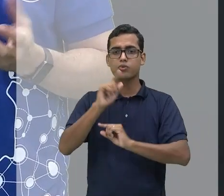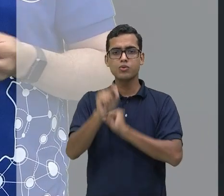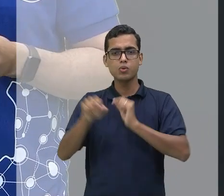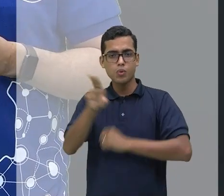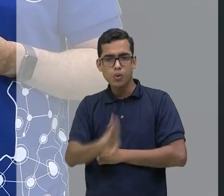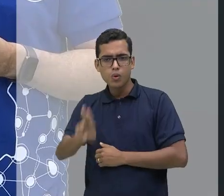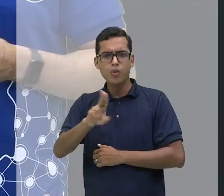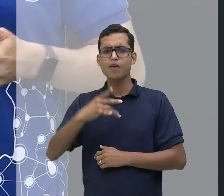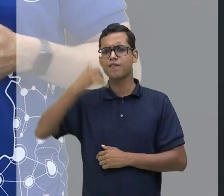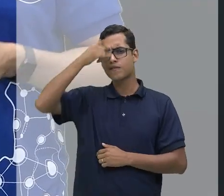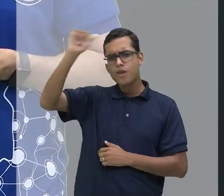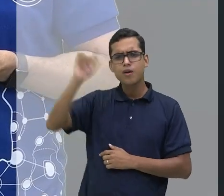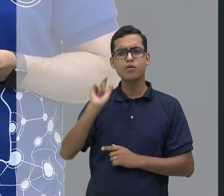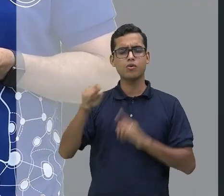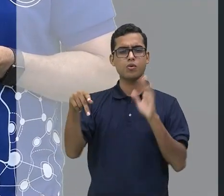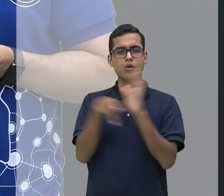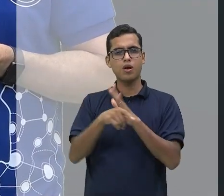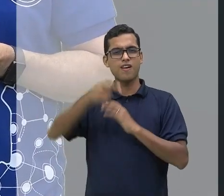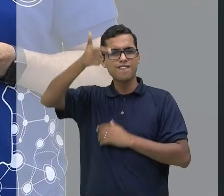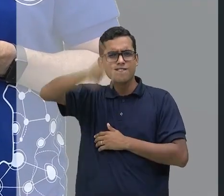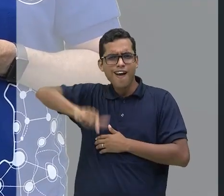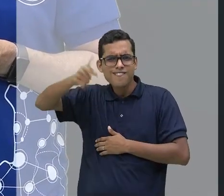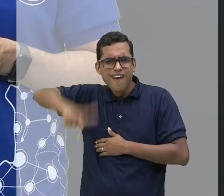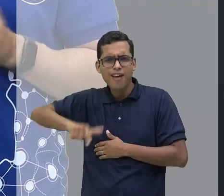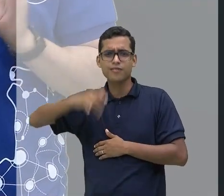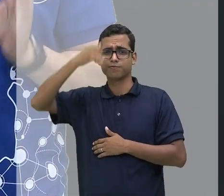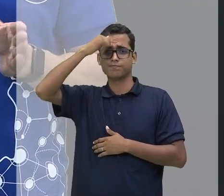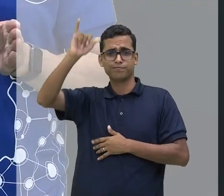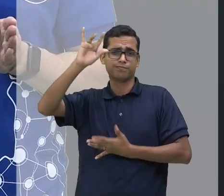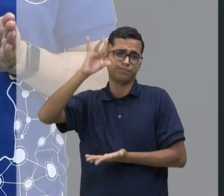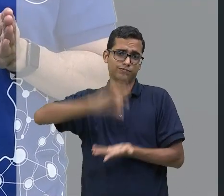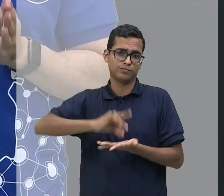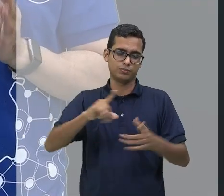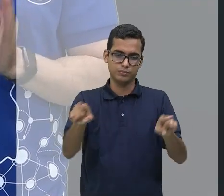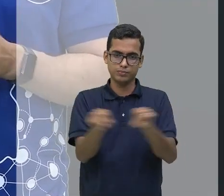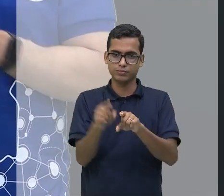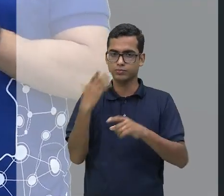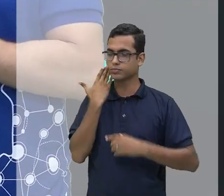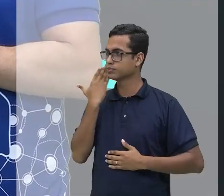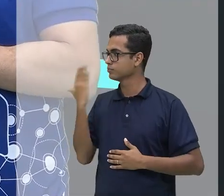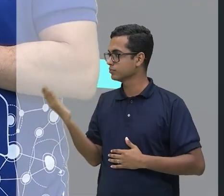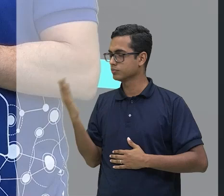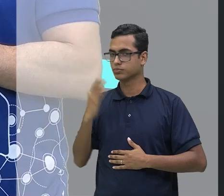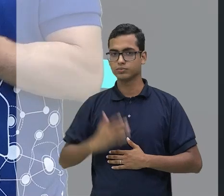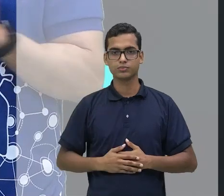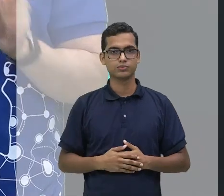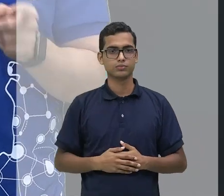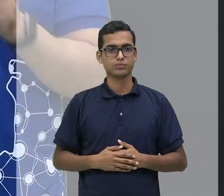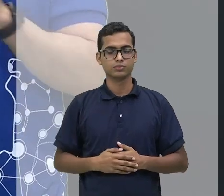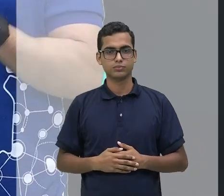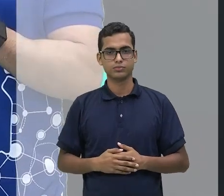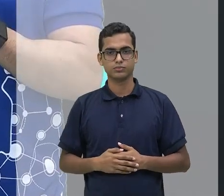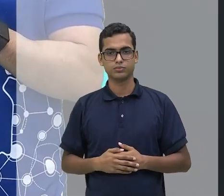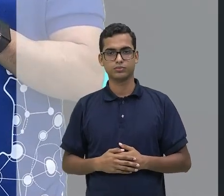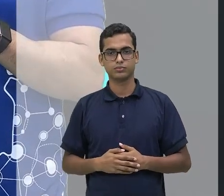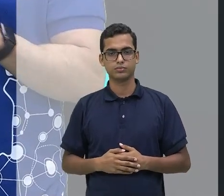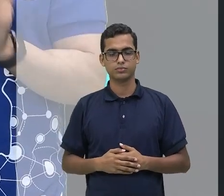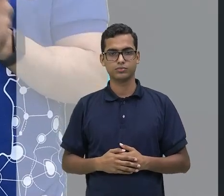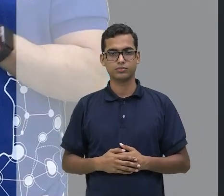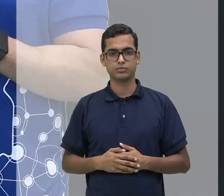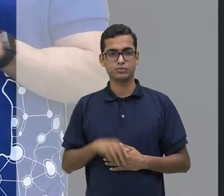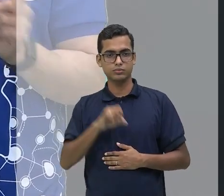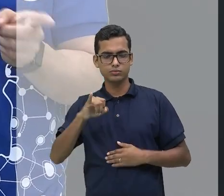outras situações, a repetição desnecessária de palavras. He is rich, he is unhappy. Se eu for falar essas duas